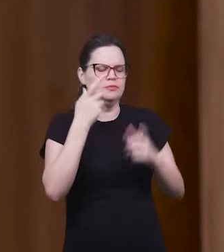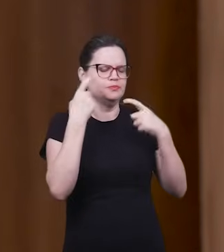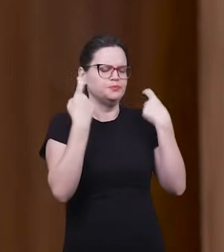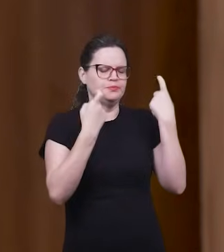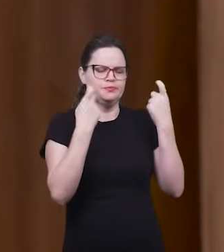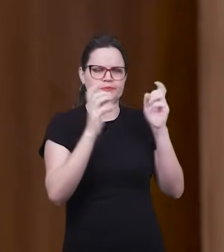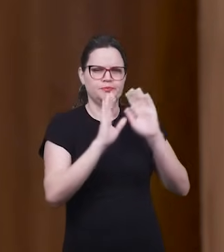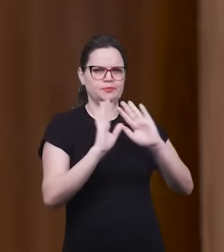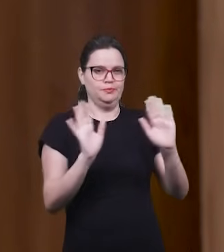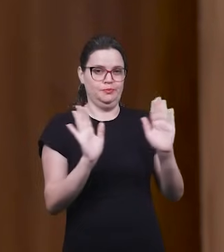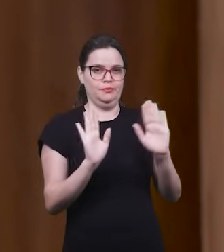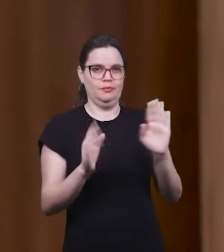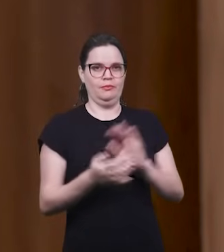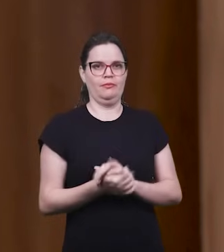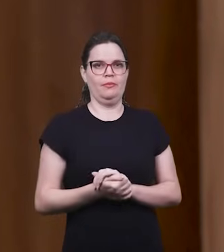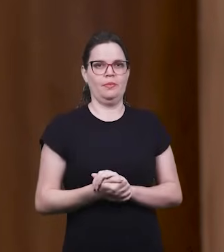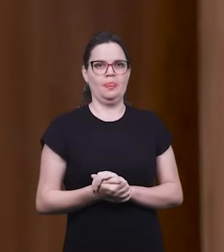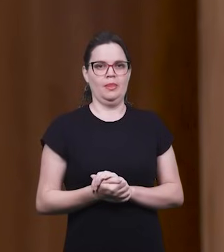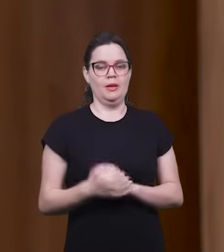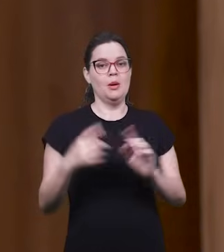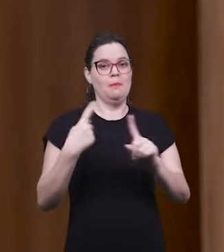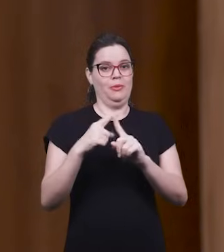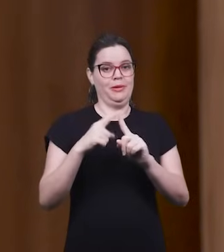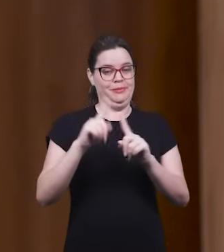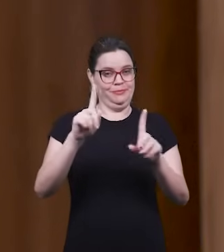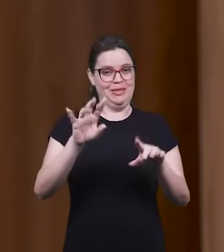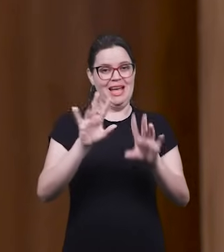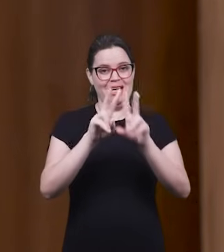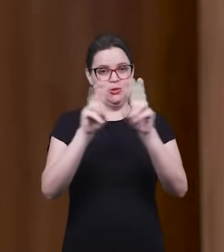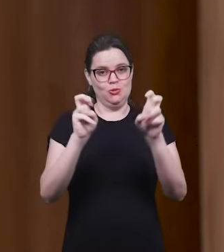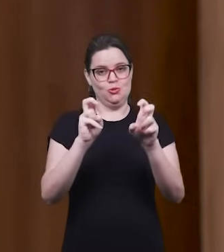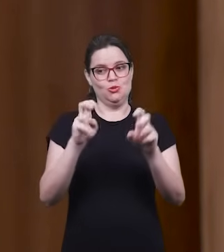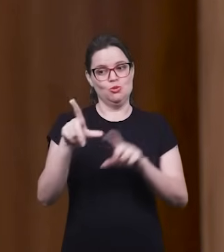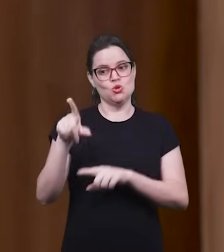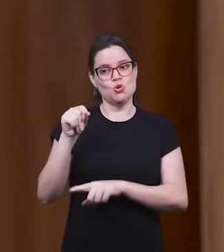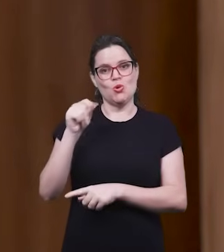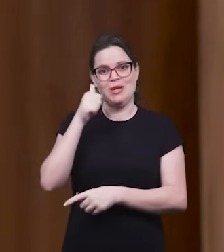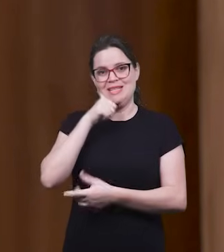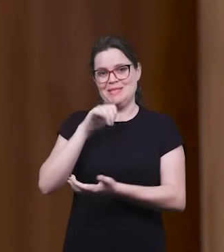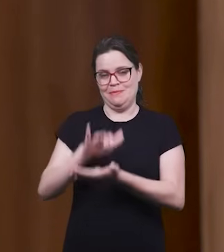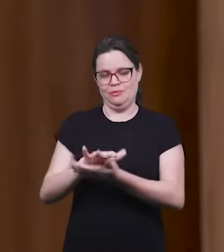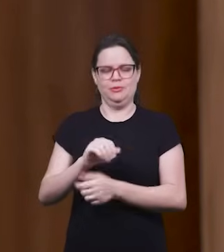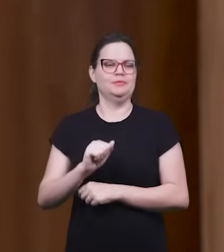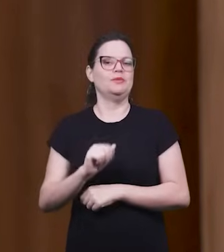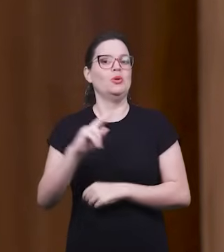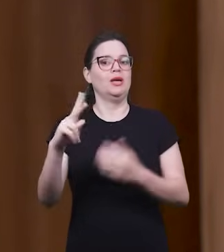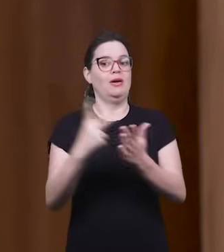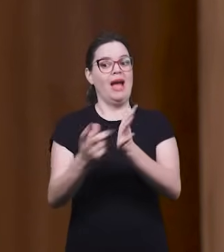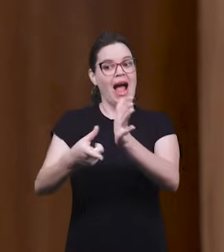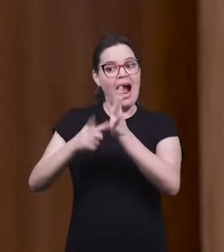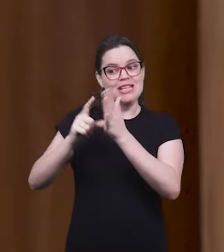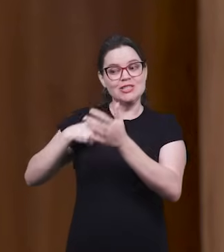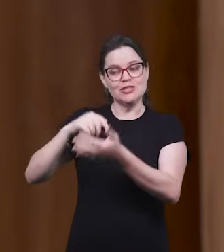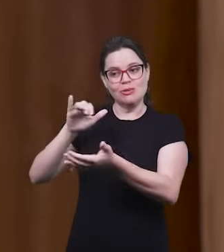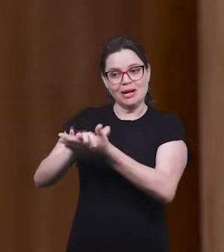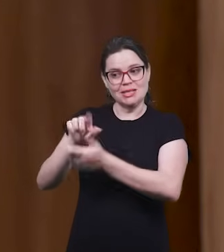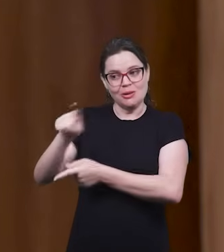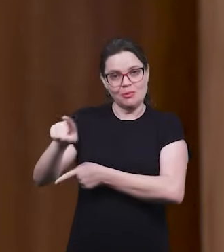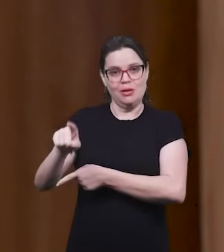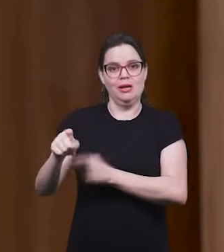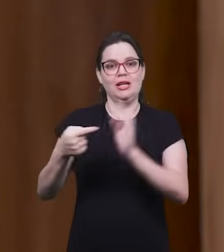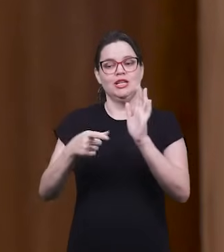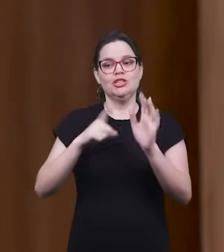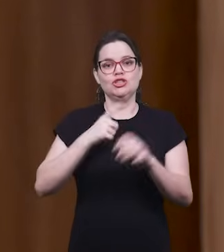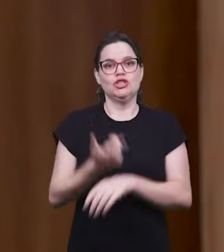eu tinha, na verdade, uma pretendida aqui, Vila Velha. Eu estava terminando o curso de